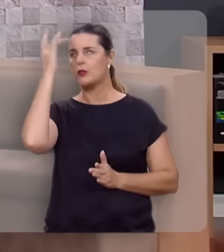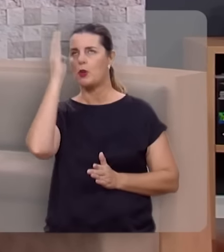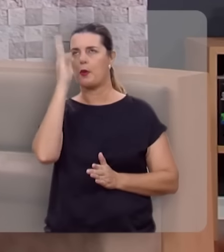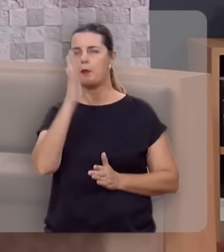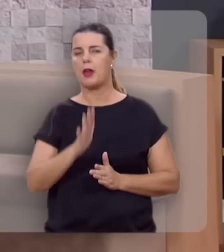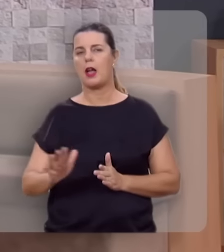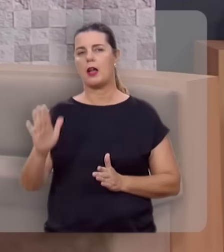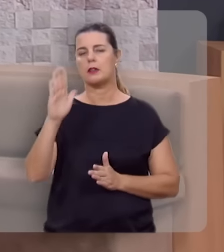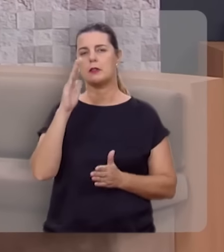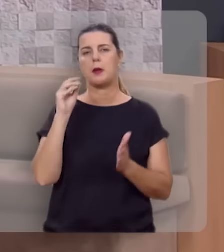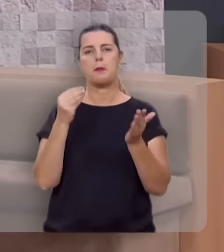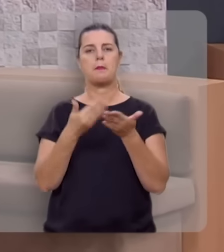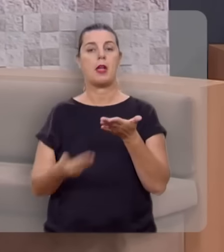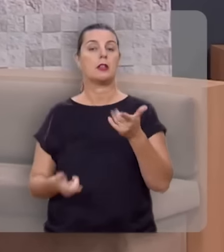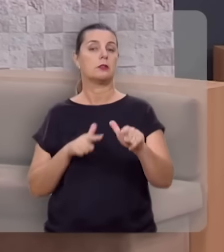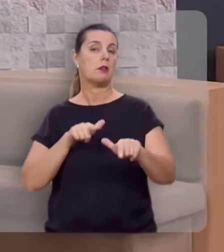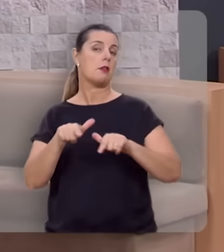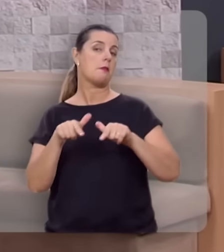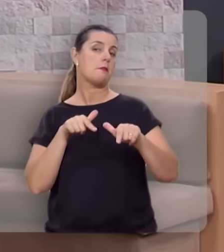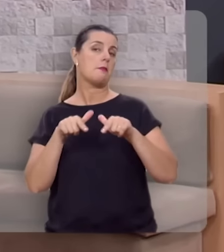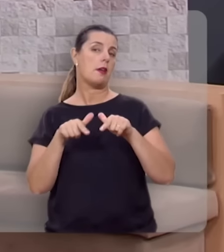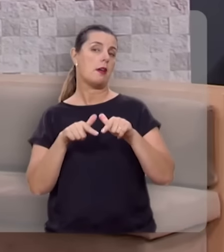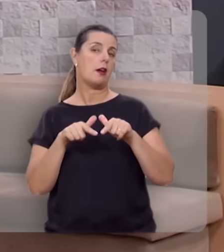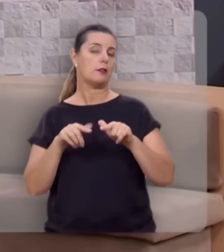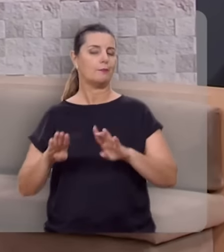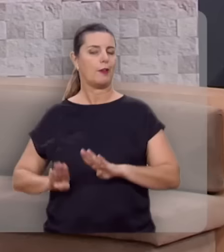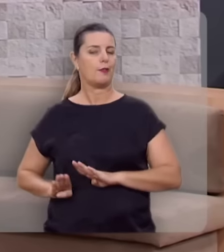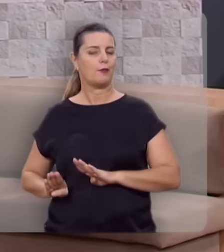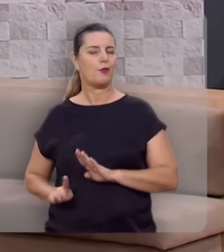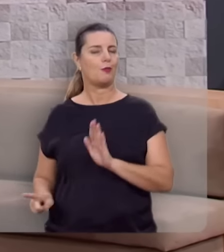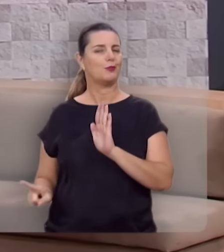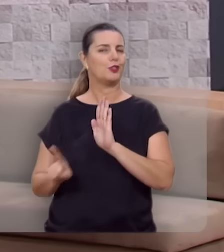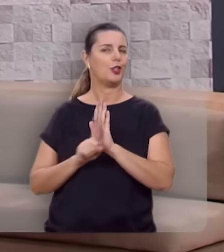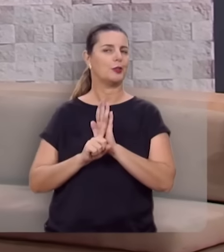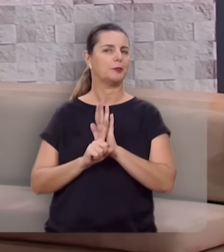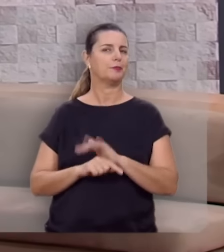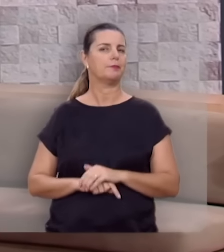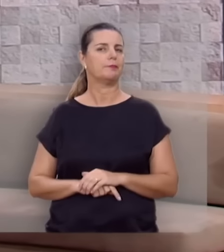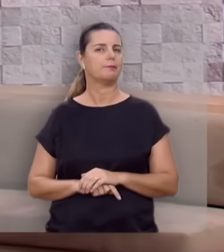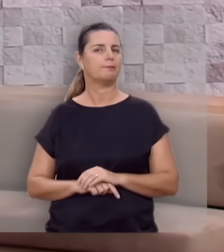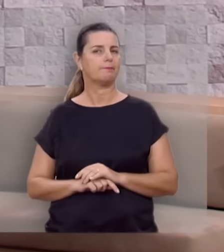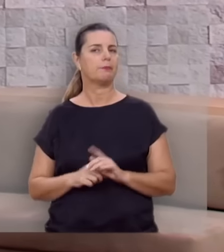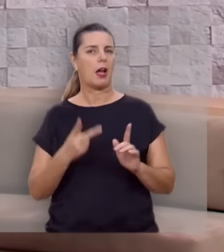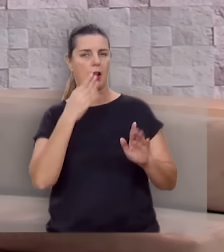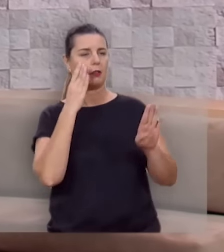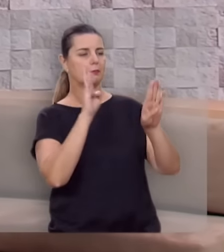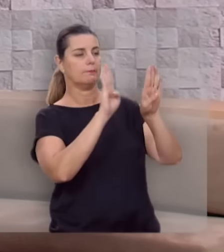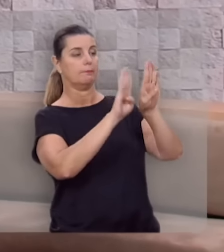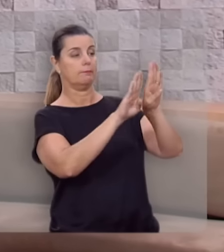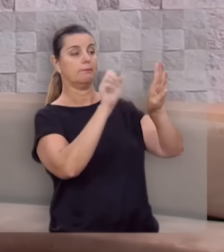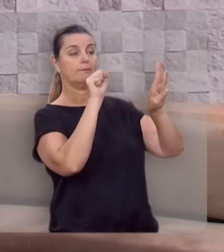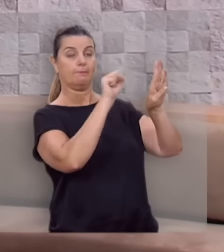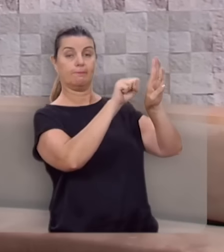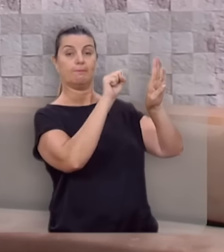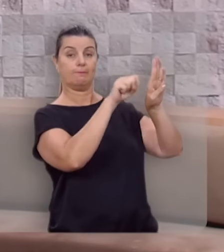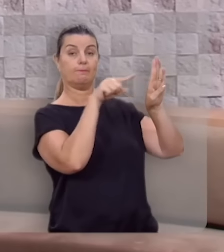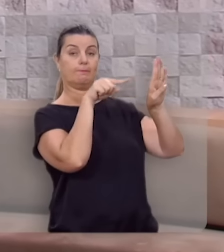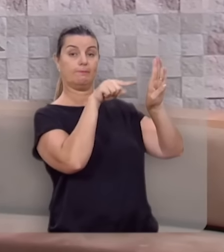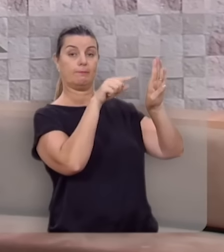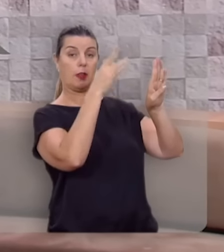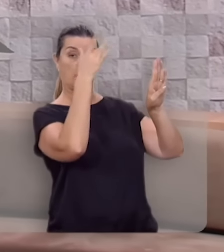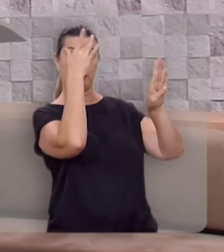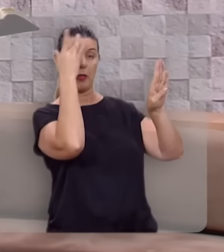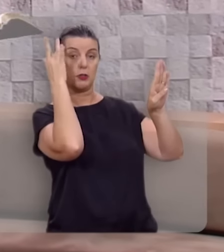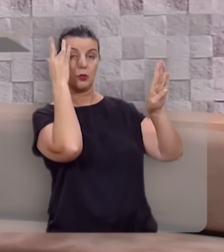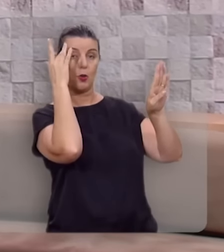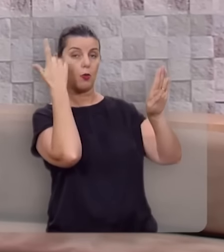de brasileiros desempregados, e a fome chega, bate à porta, deixando